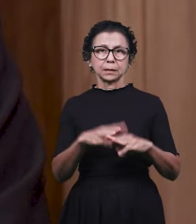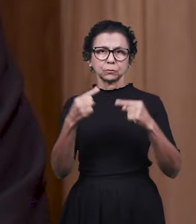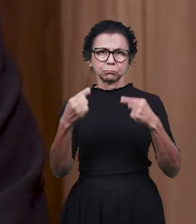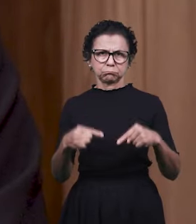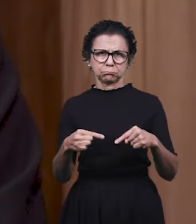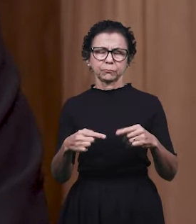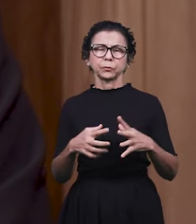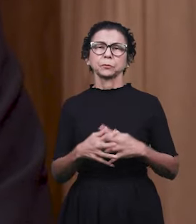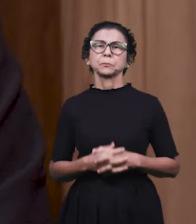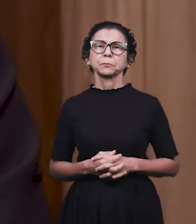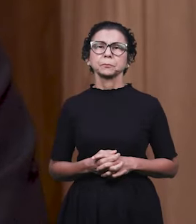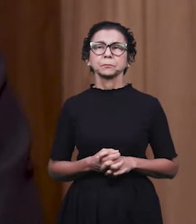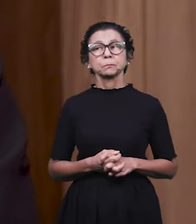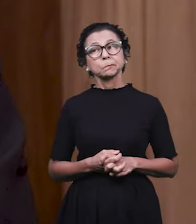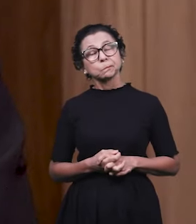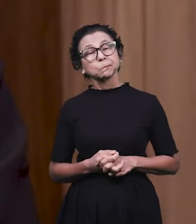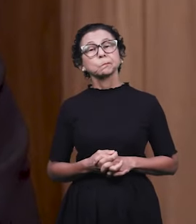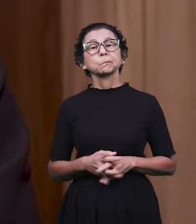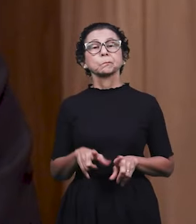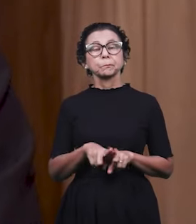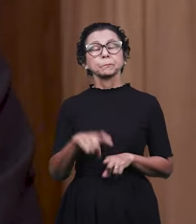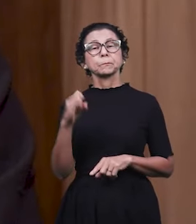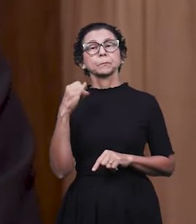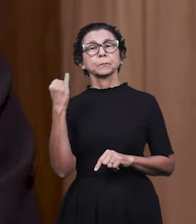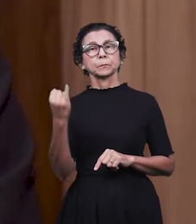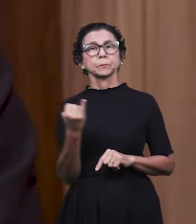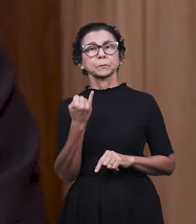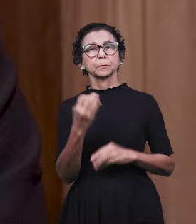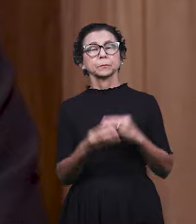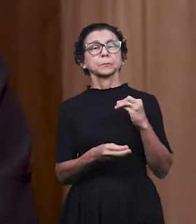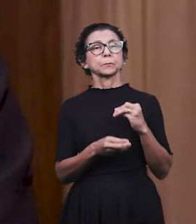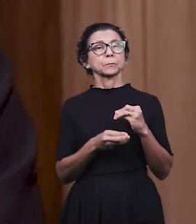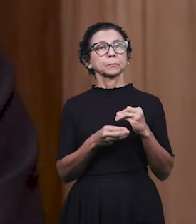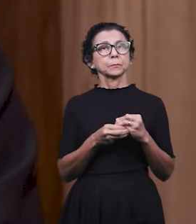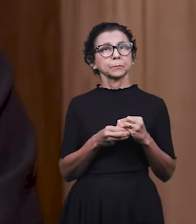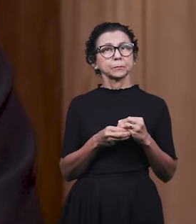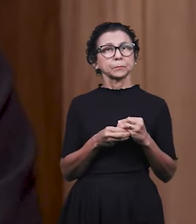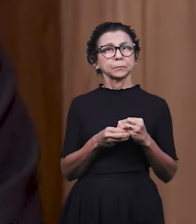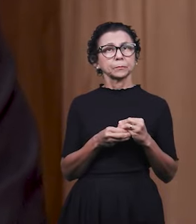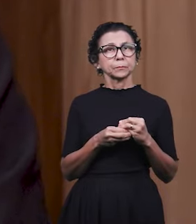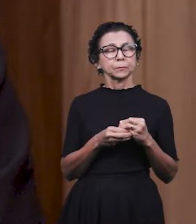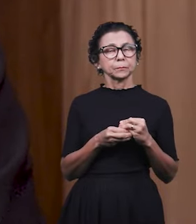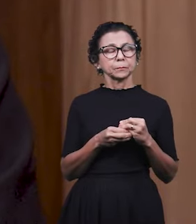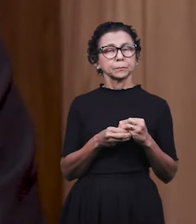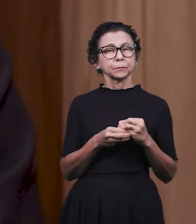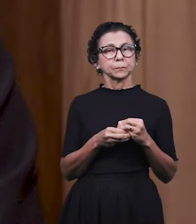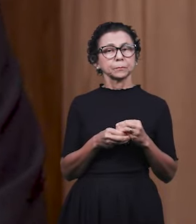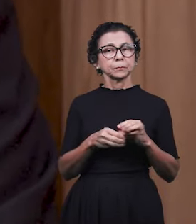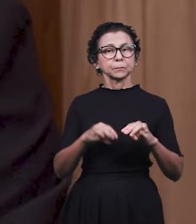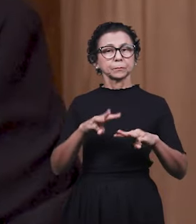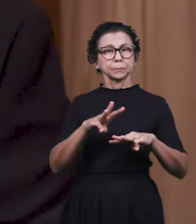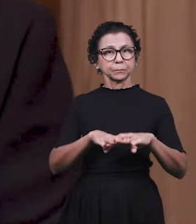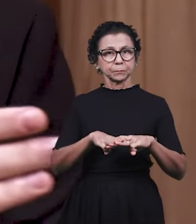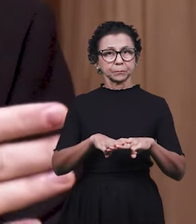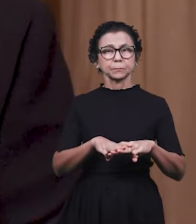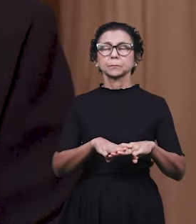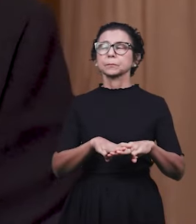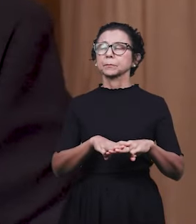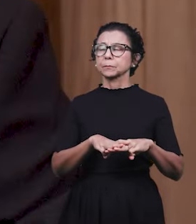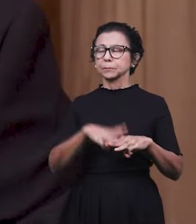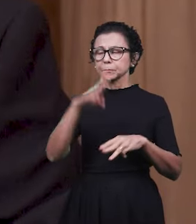para muitas pessoas, vale a pena também reforçar que vale a pena estudar matemática. Mesmo que você seja,